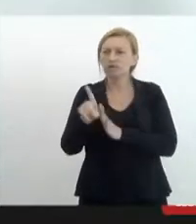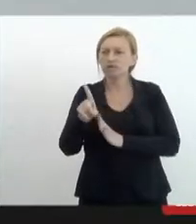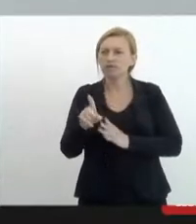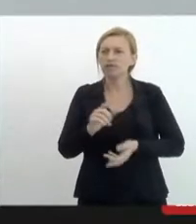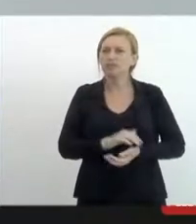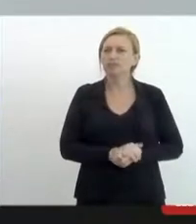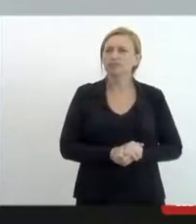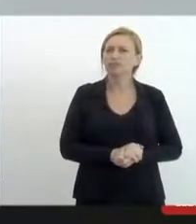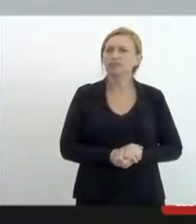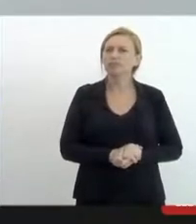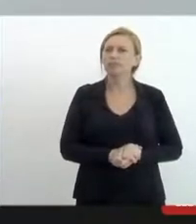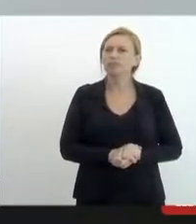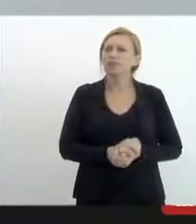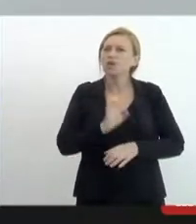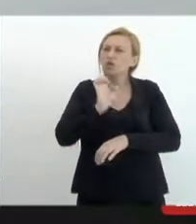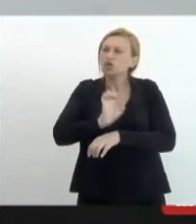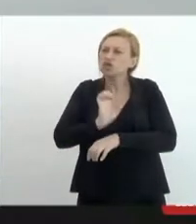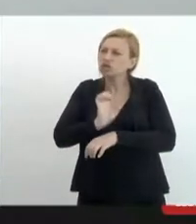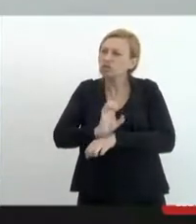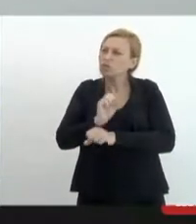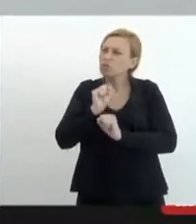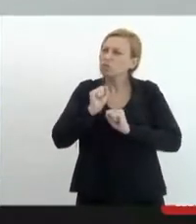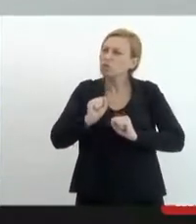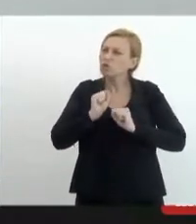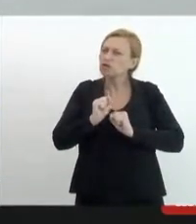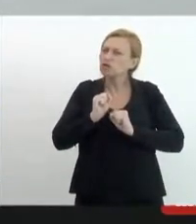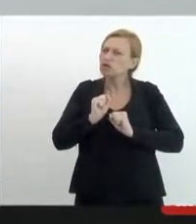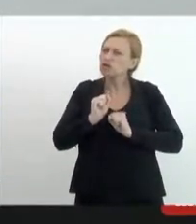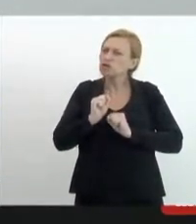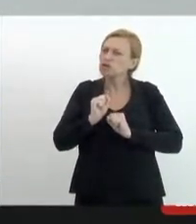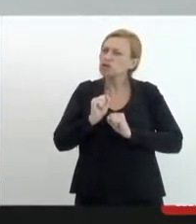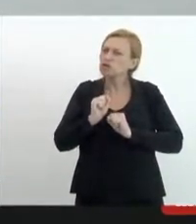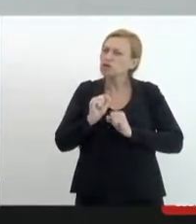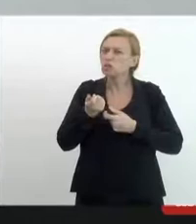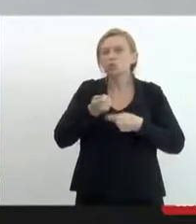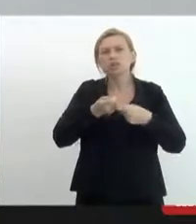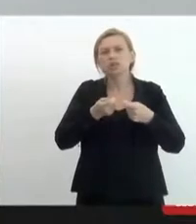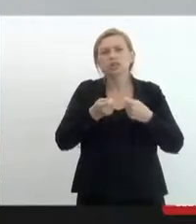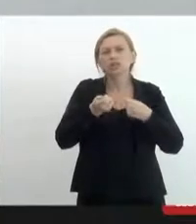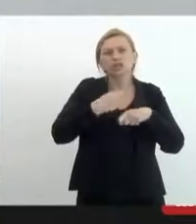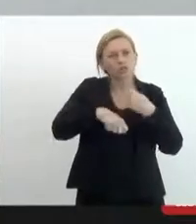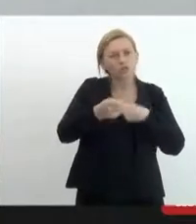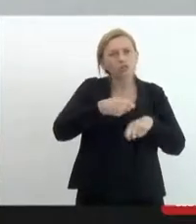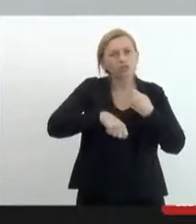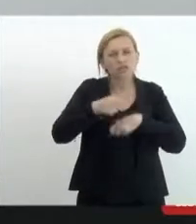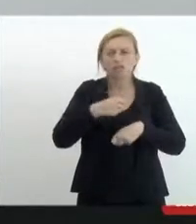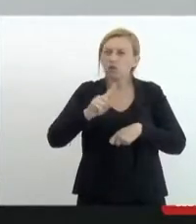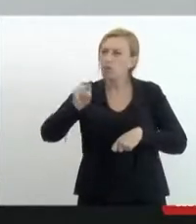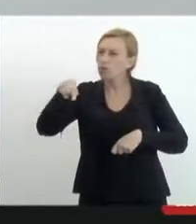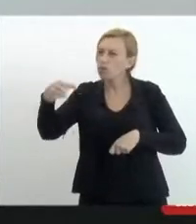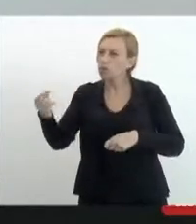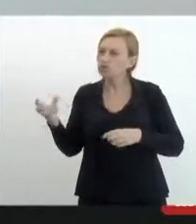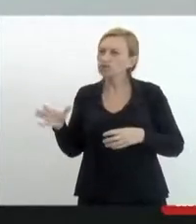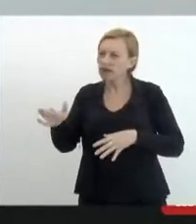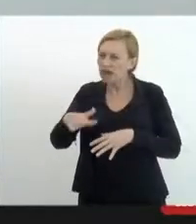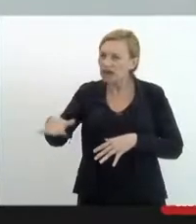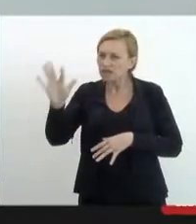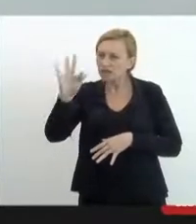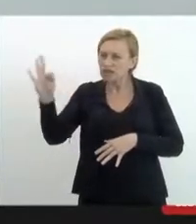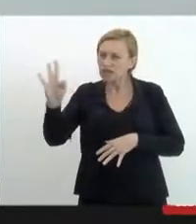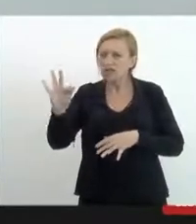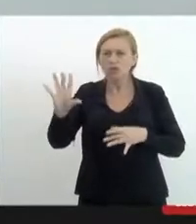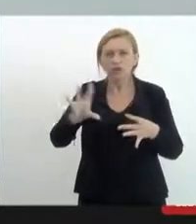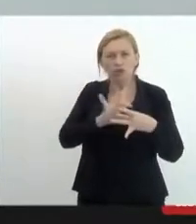seguinte, o Estado pode, numa negociação com outro ente federativo, no caso especificamente com a